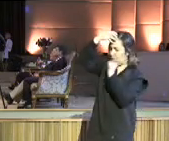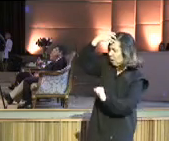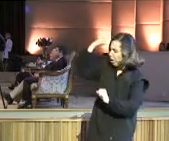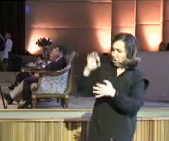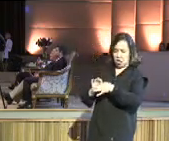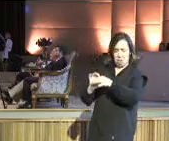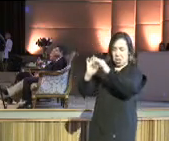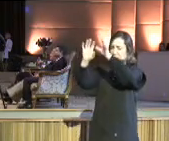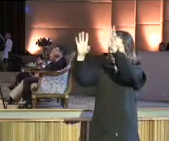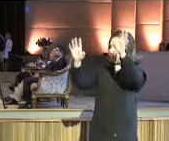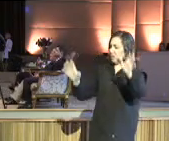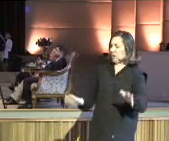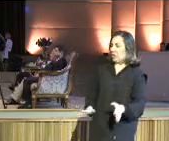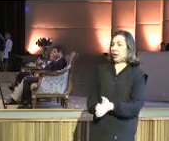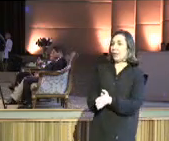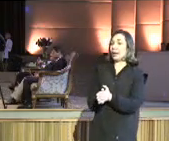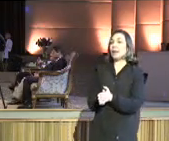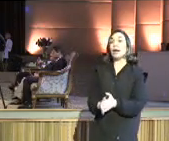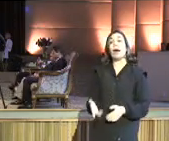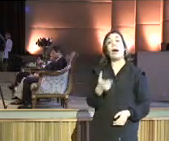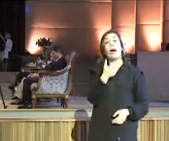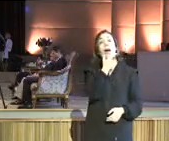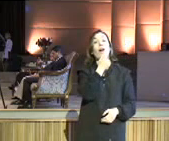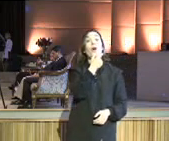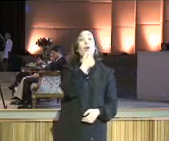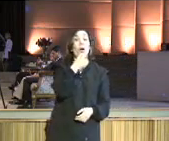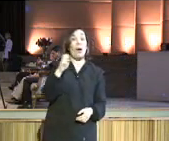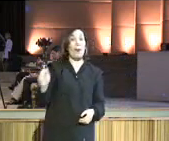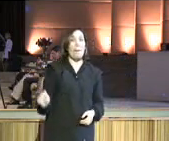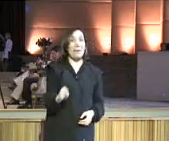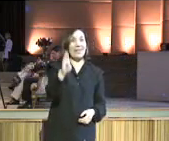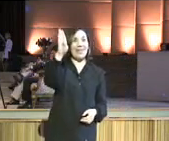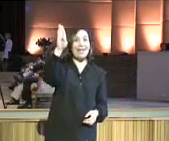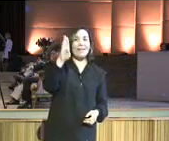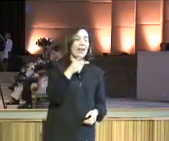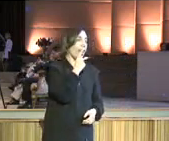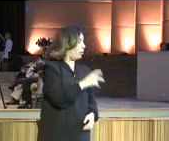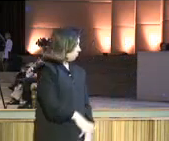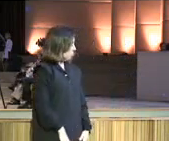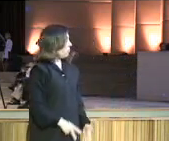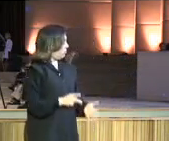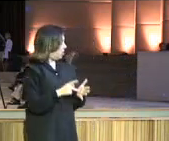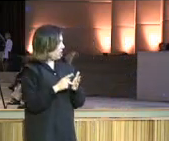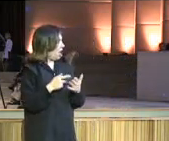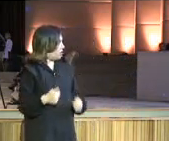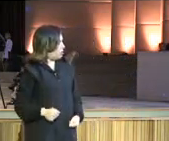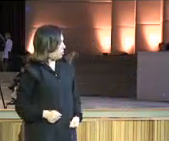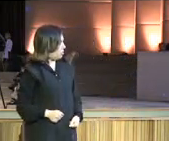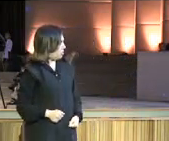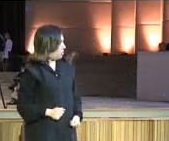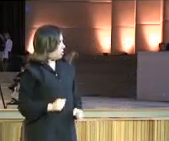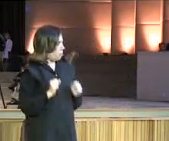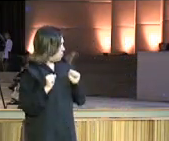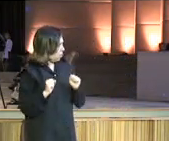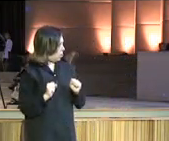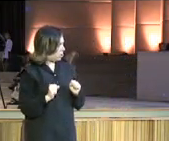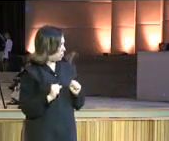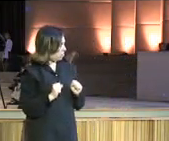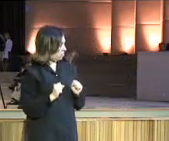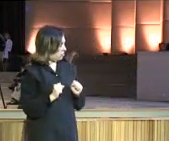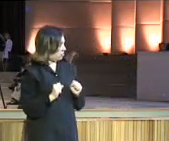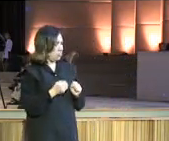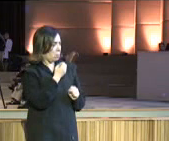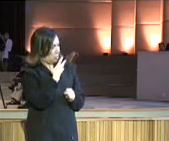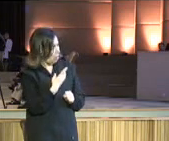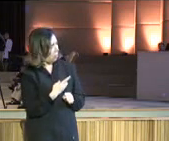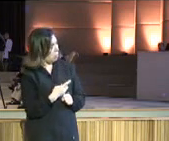E naquela hora Absalão disse: olha, sabe que é uma boa ideia esse negócio? Porque não precisa ter revolução, não precisa ter